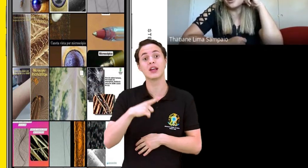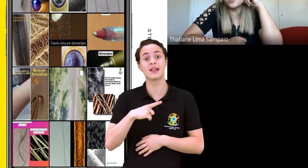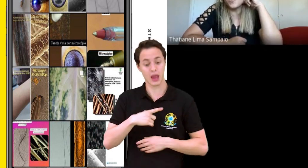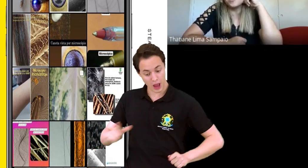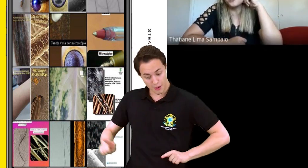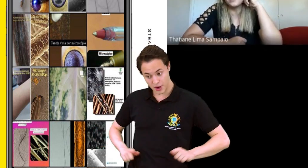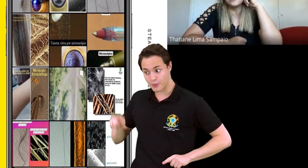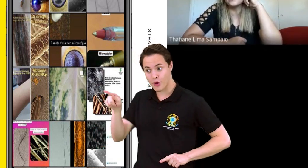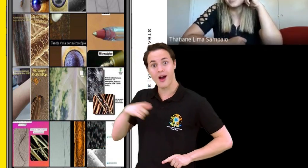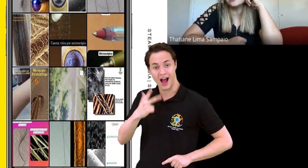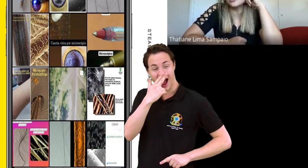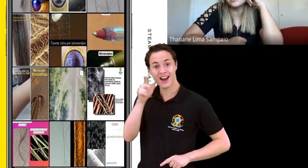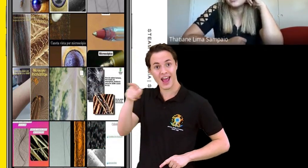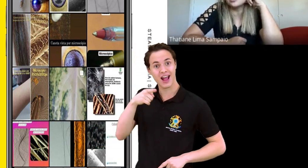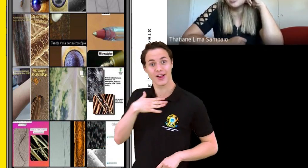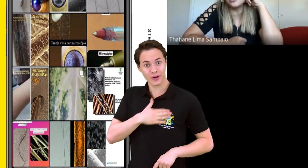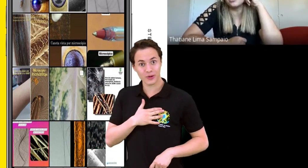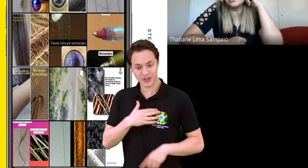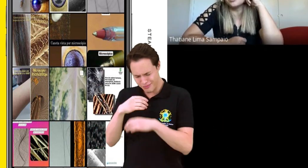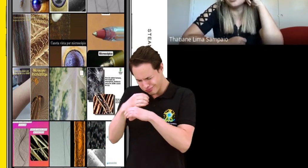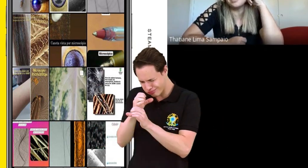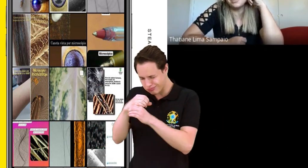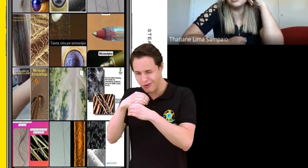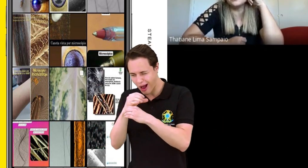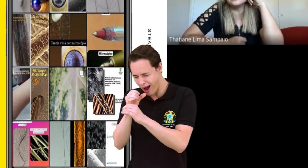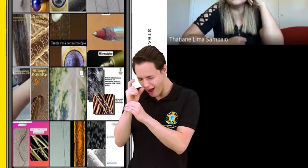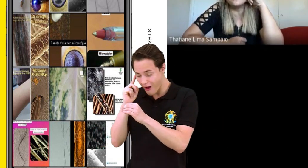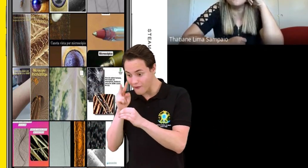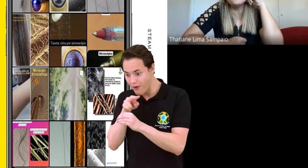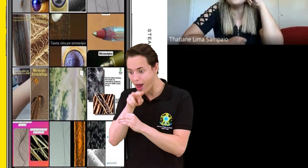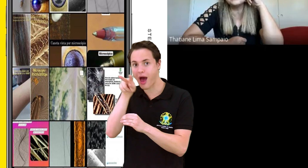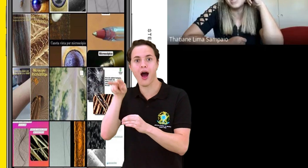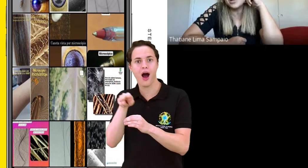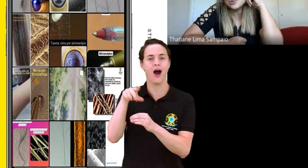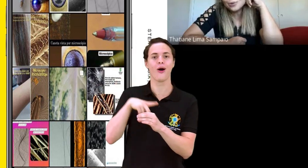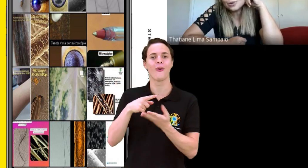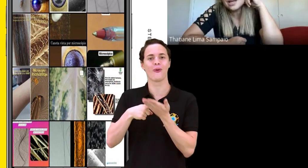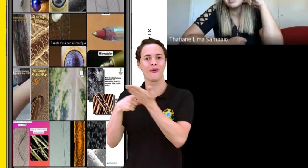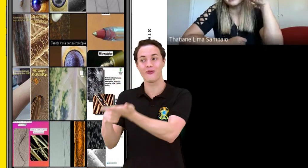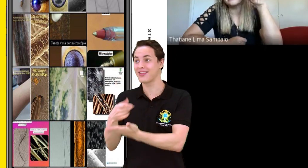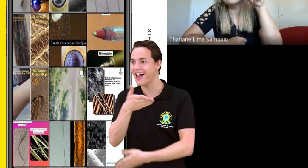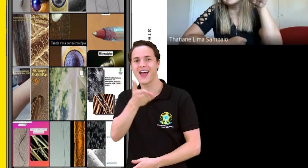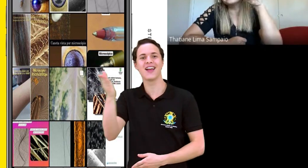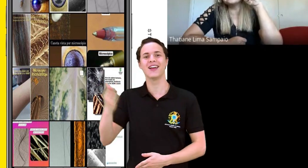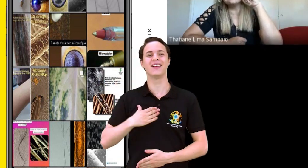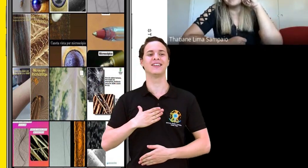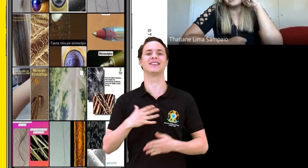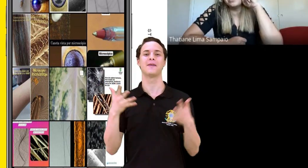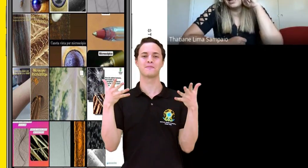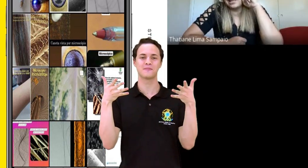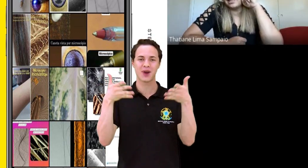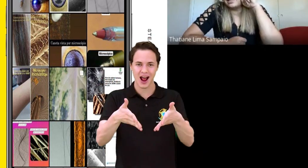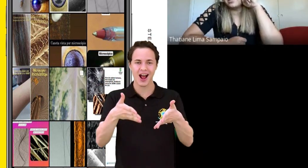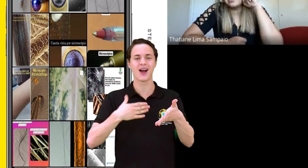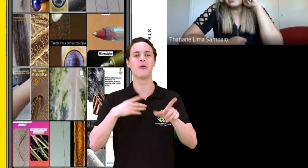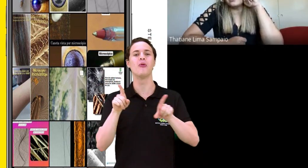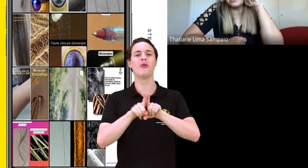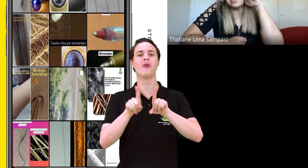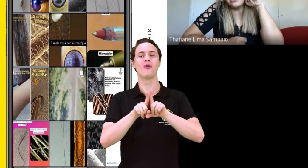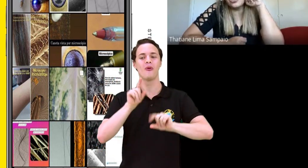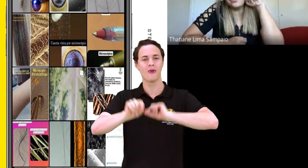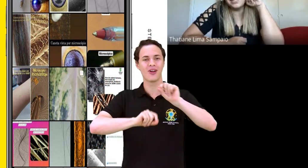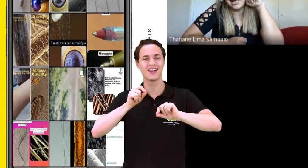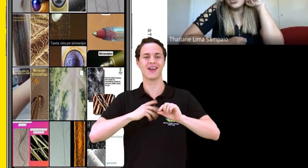um microscópio, vai gostar de conhecer os micro-organismos no ambiente, vocês vão convidá-los a participar dessa